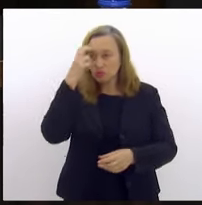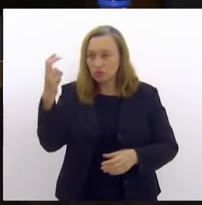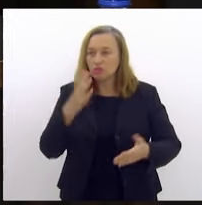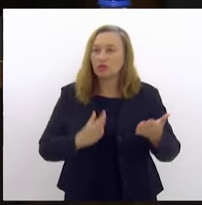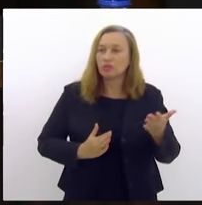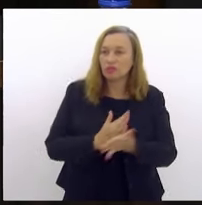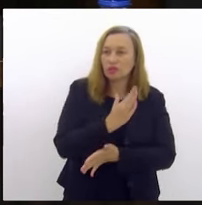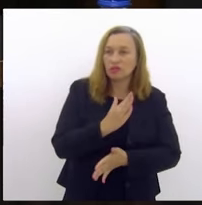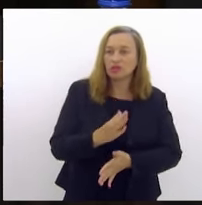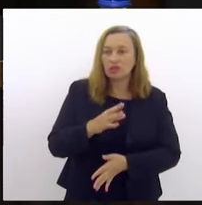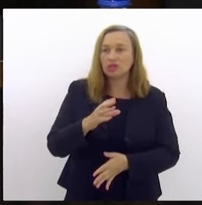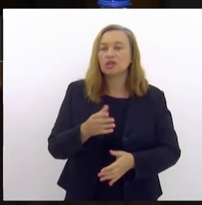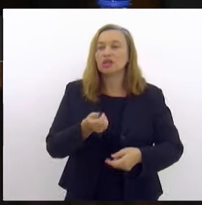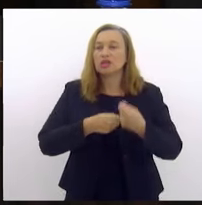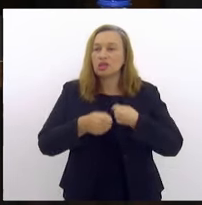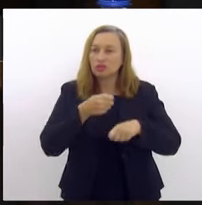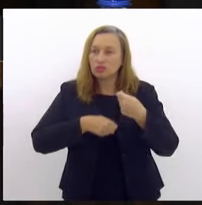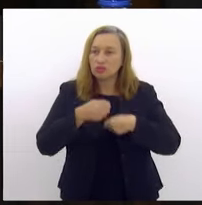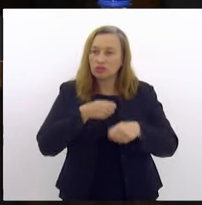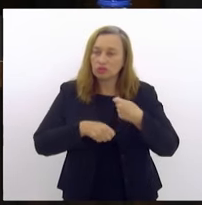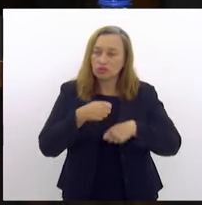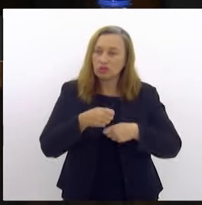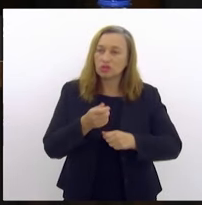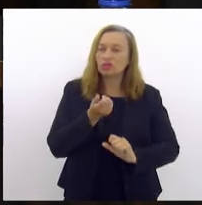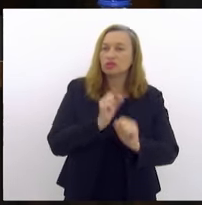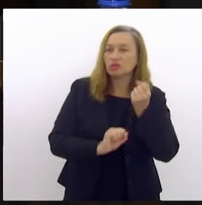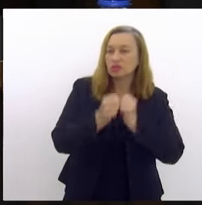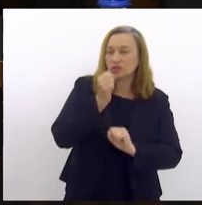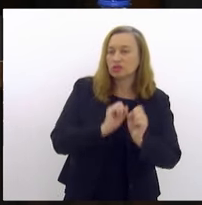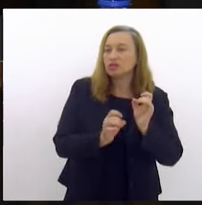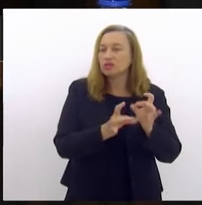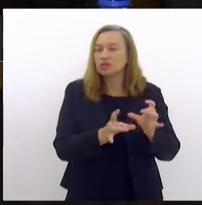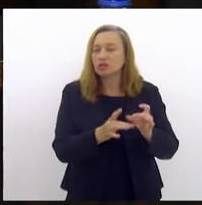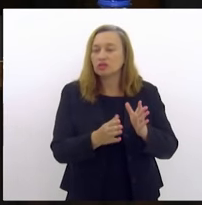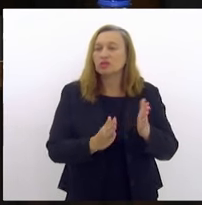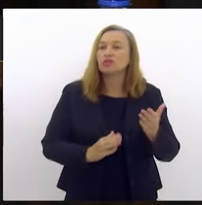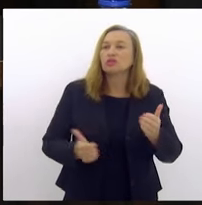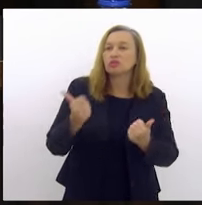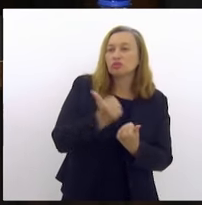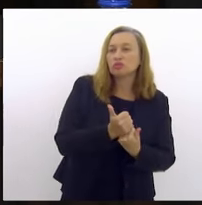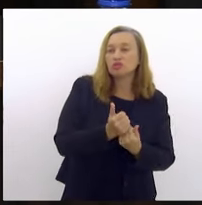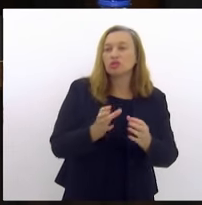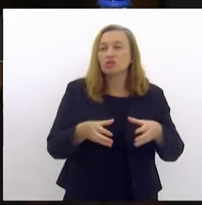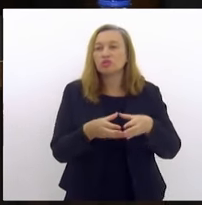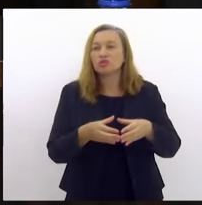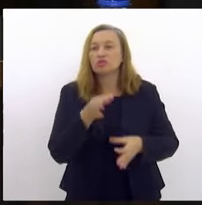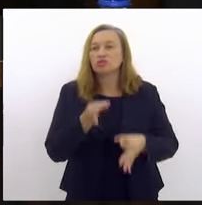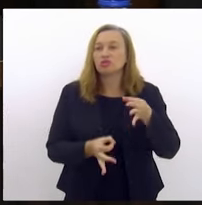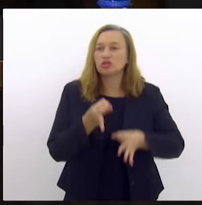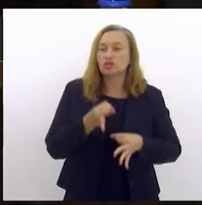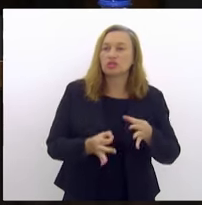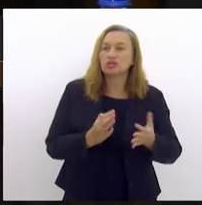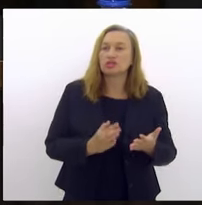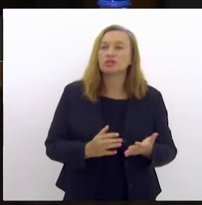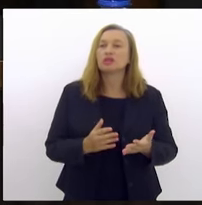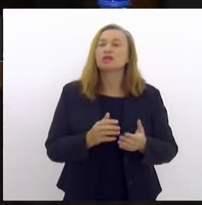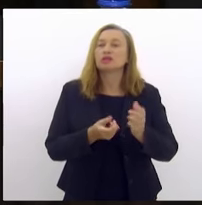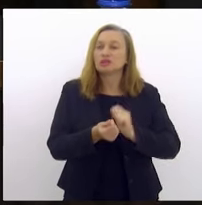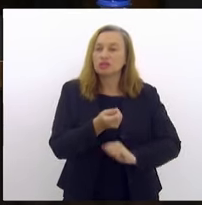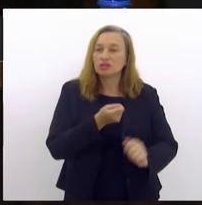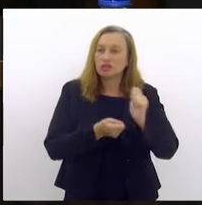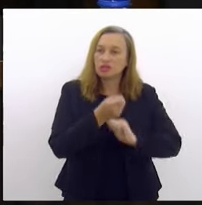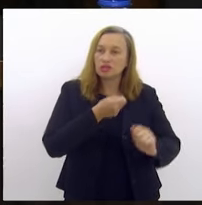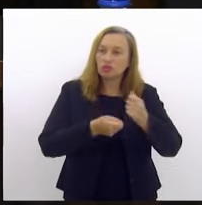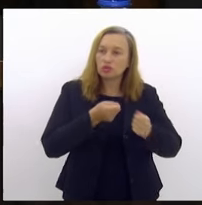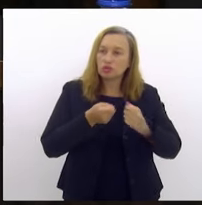favorável, de Economia, dos Comércios favorável, com o substitutivo da Comissão de Constituição e Justiça, de Orçamento, Finanças,